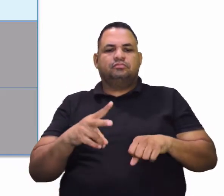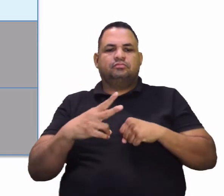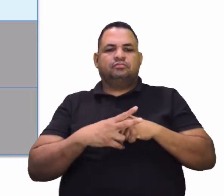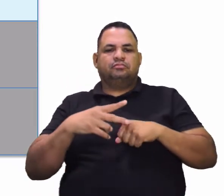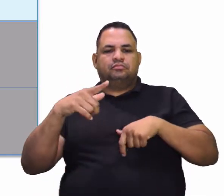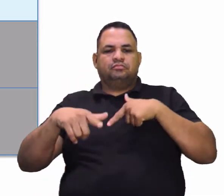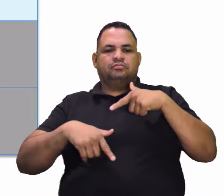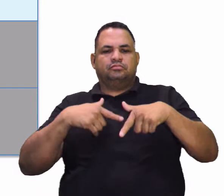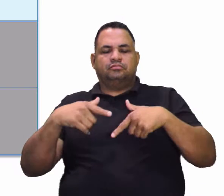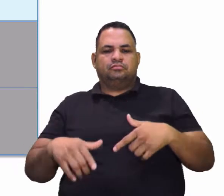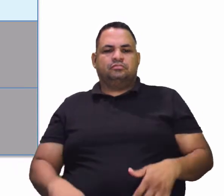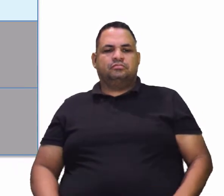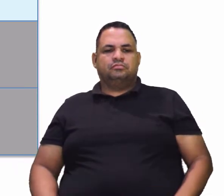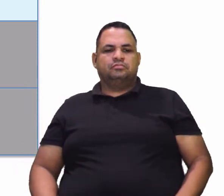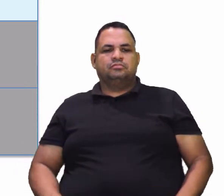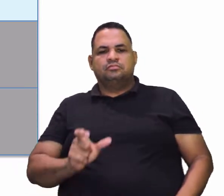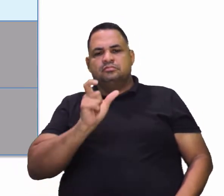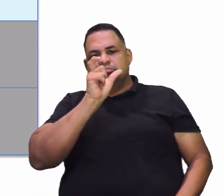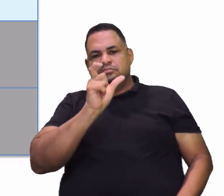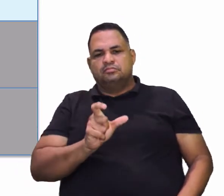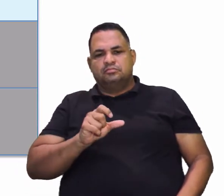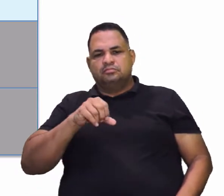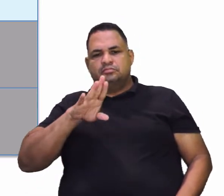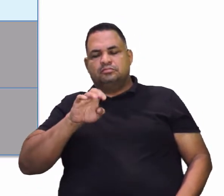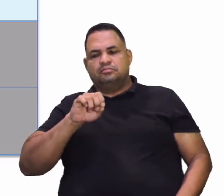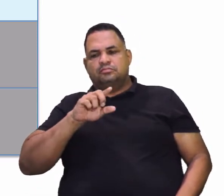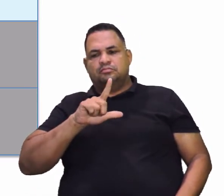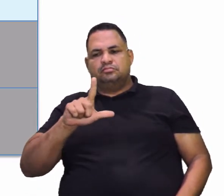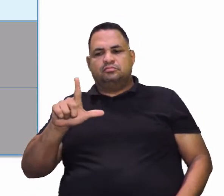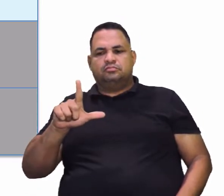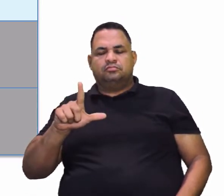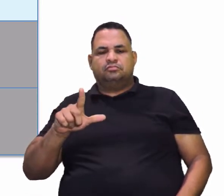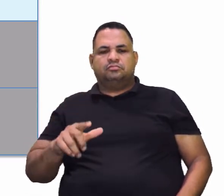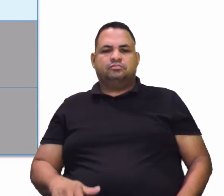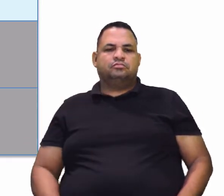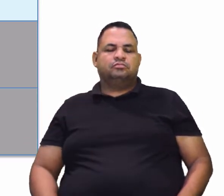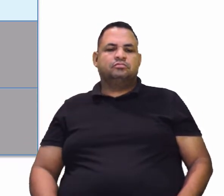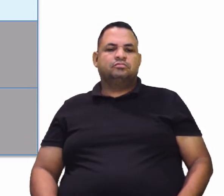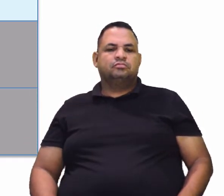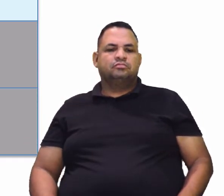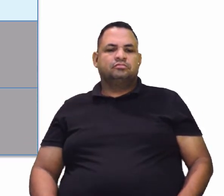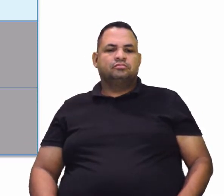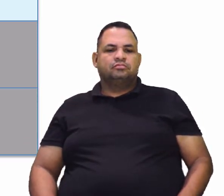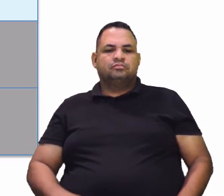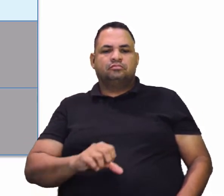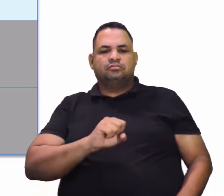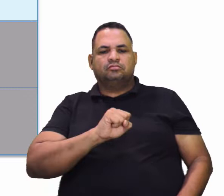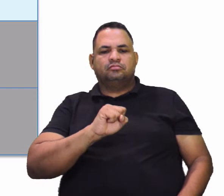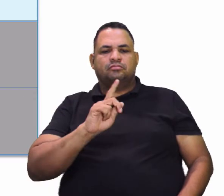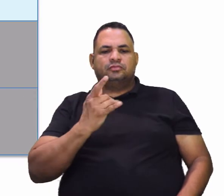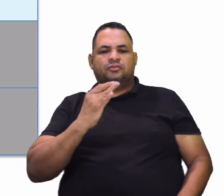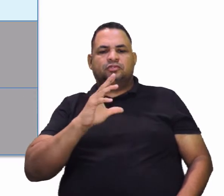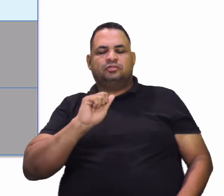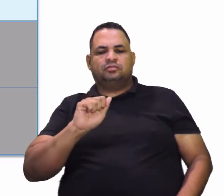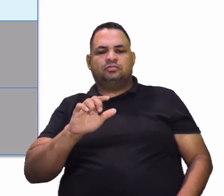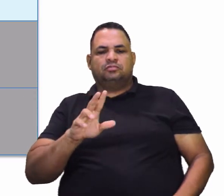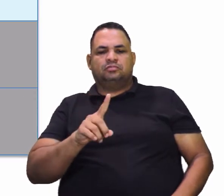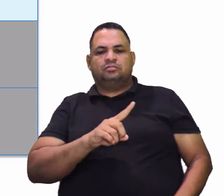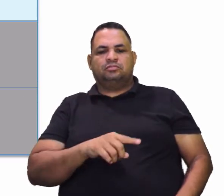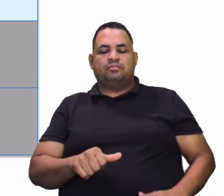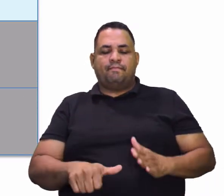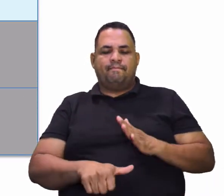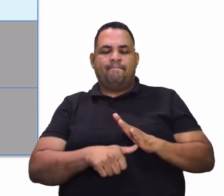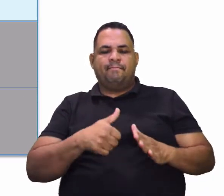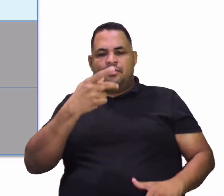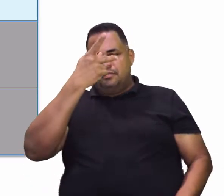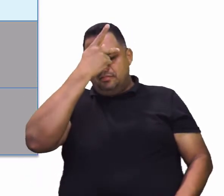de ação. Então, sujeito, will, tá? Ou então o shall. Só que o shall ele é usado apenas na